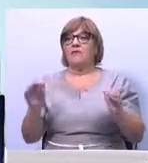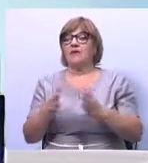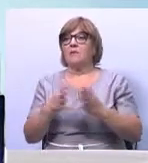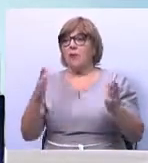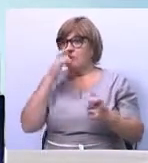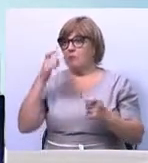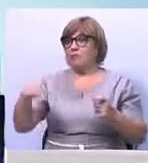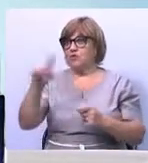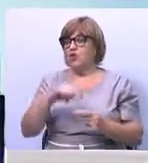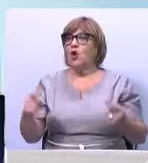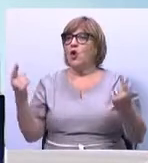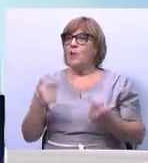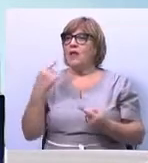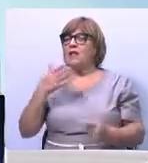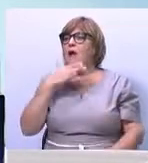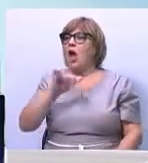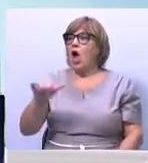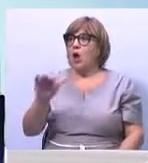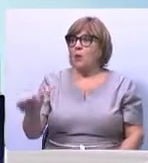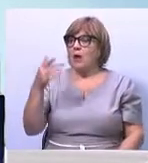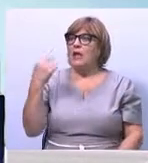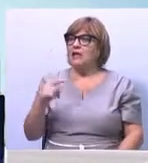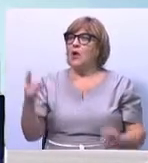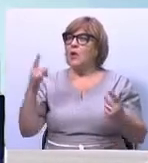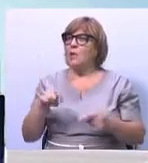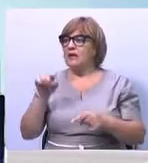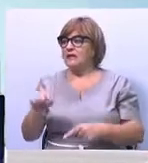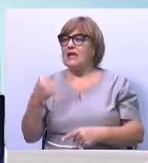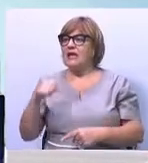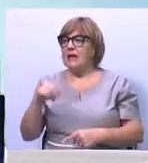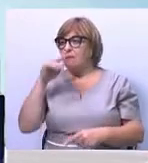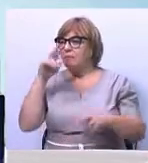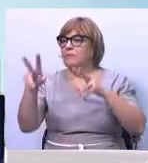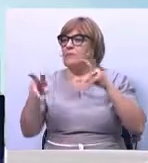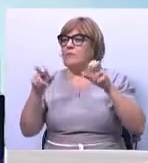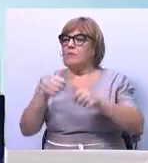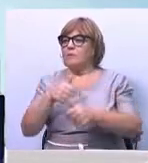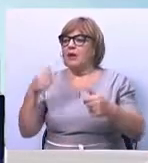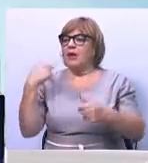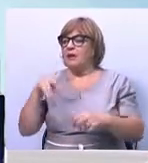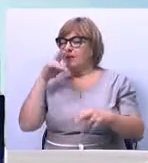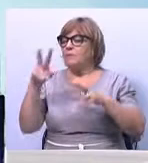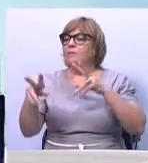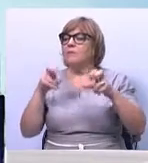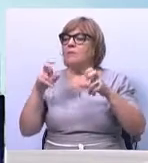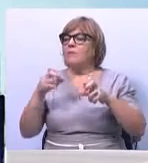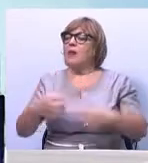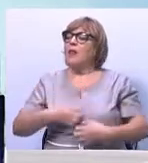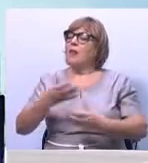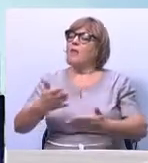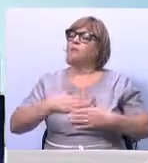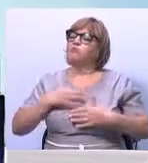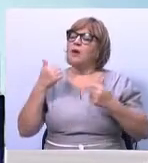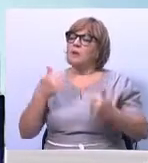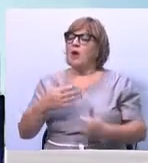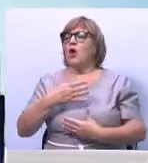das pessoas que começa a utilizar um óleo essencial começa mesmo por aí, pelo aroma. Pelo aroma, pela sensação que o aroma traz, pelo facto